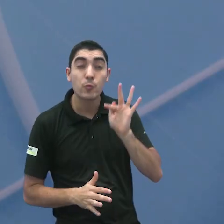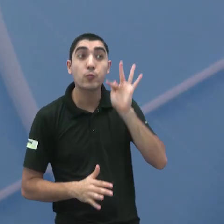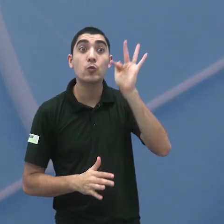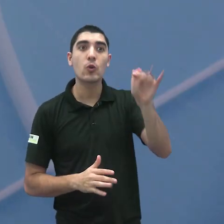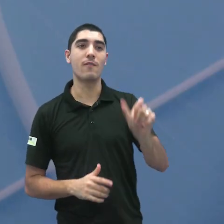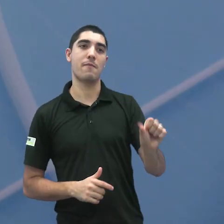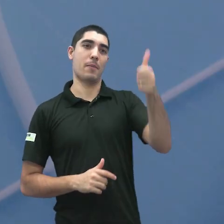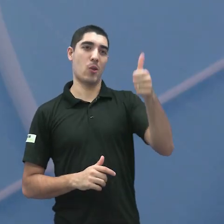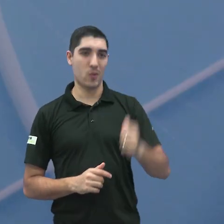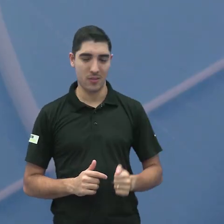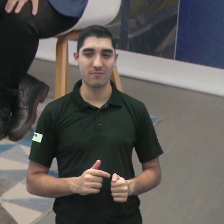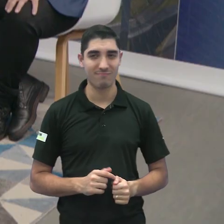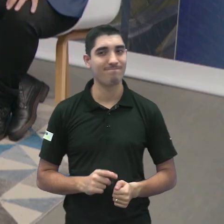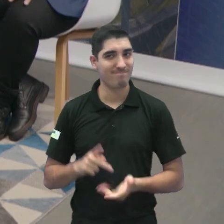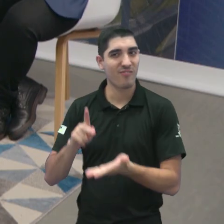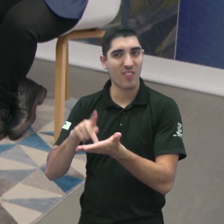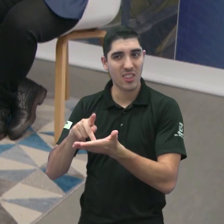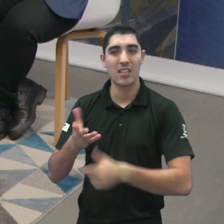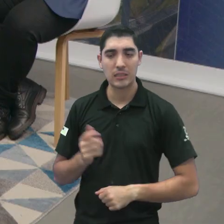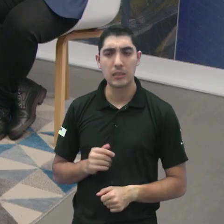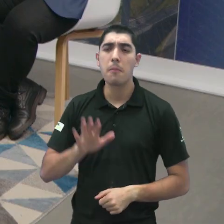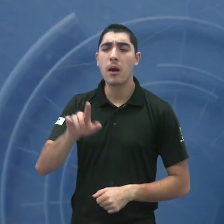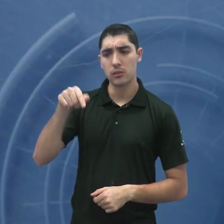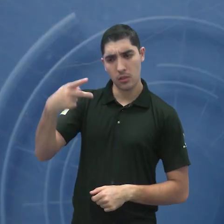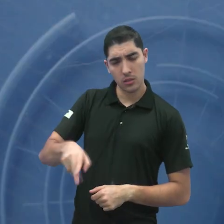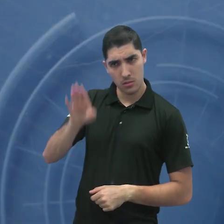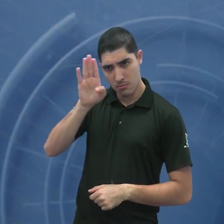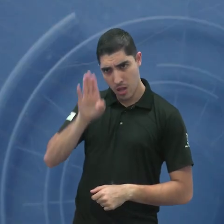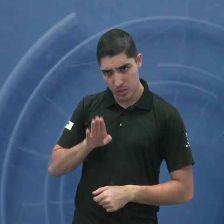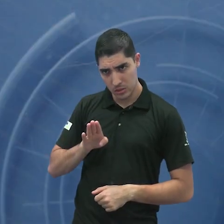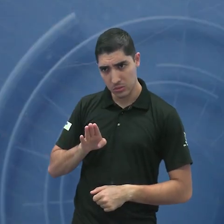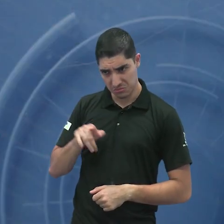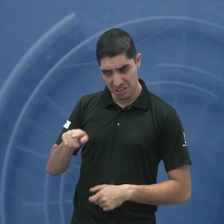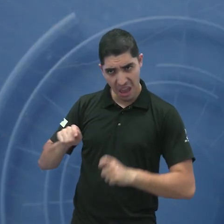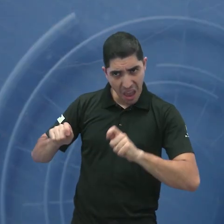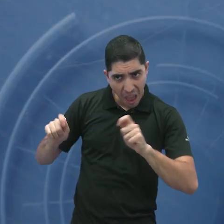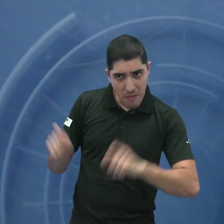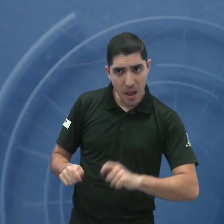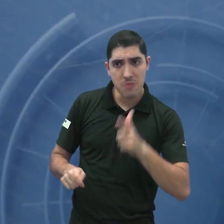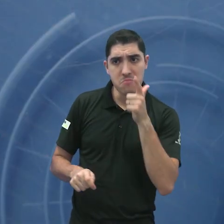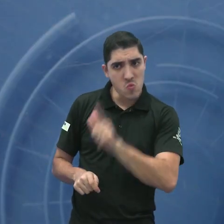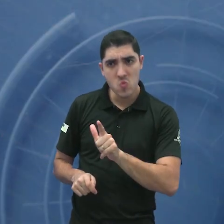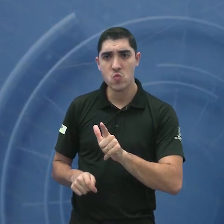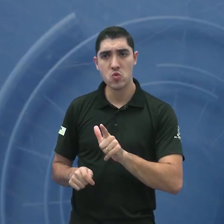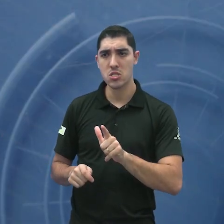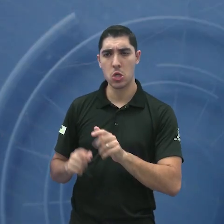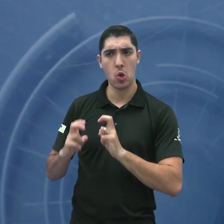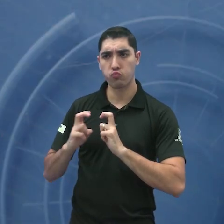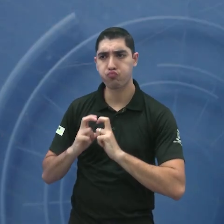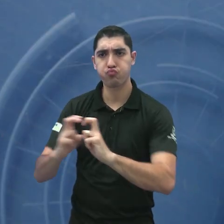aconteçam. Com certeza, né? E no caso, o Brasil, ele tem condições técnicas, né, para estar